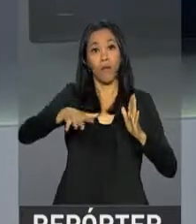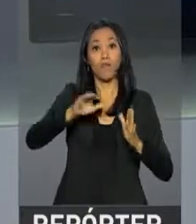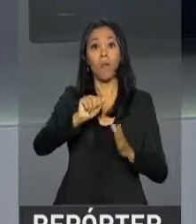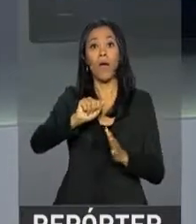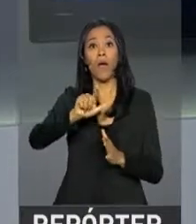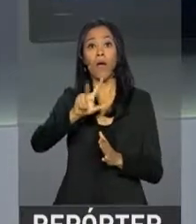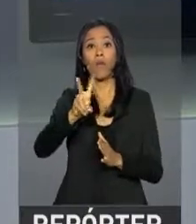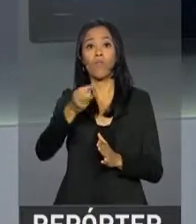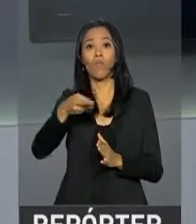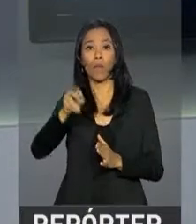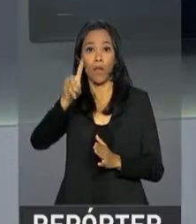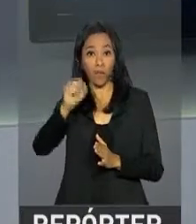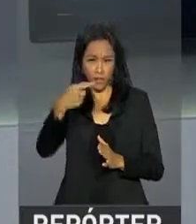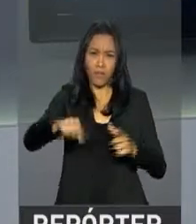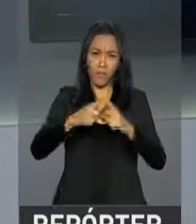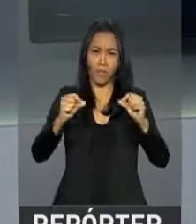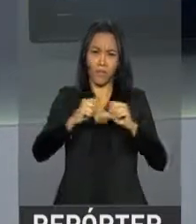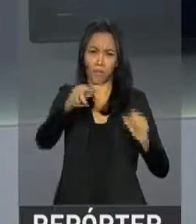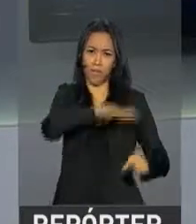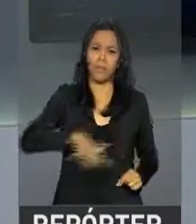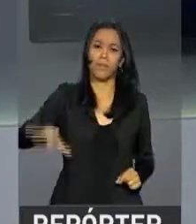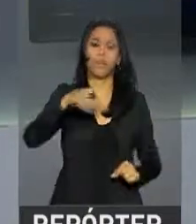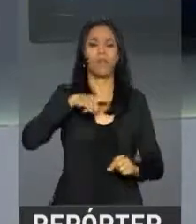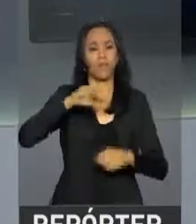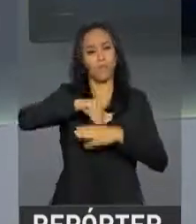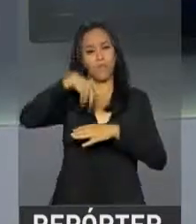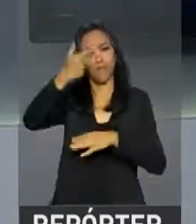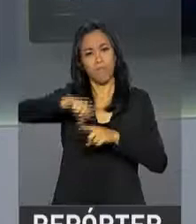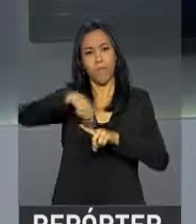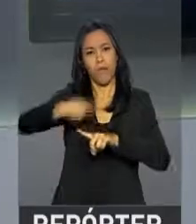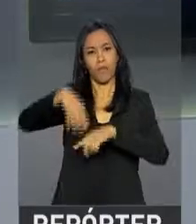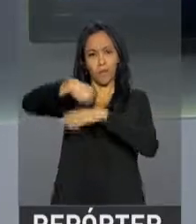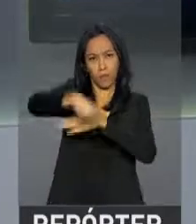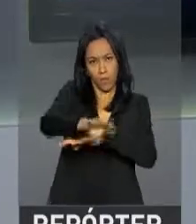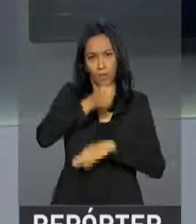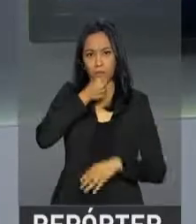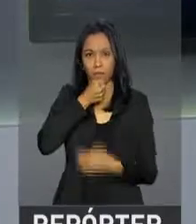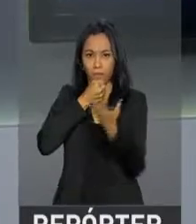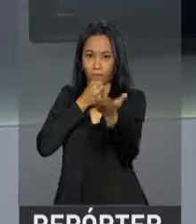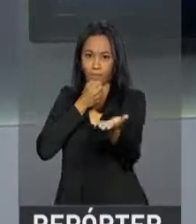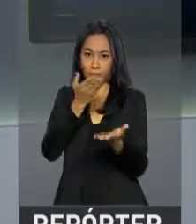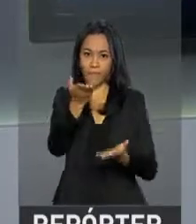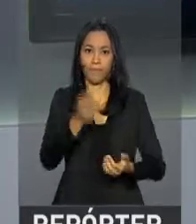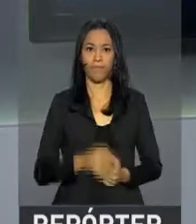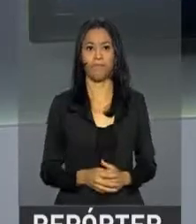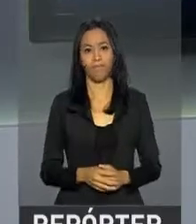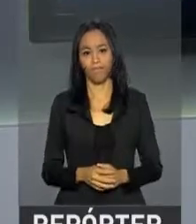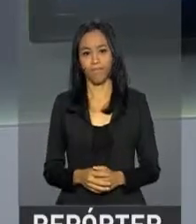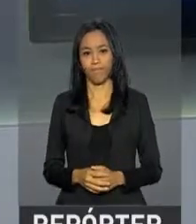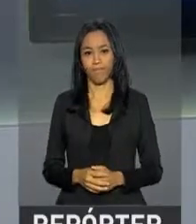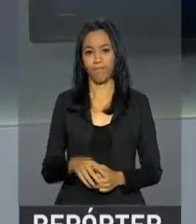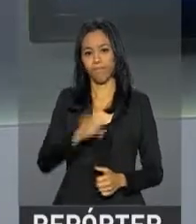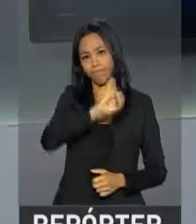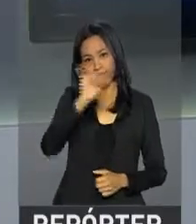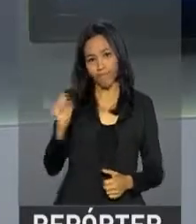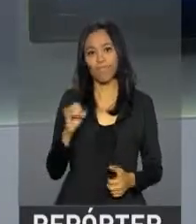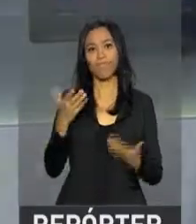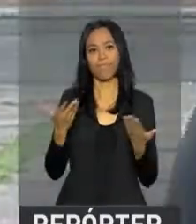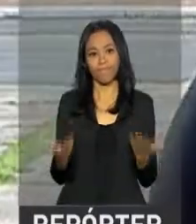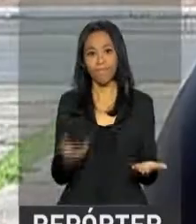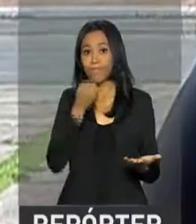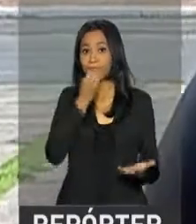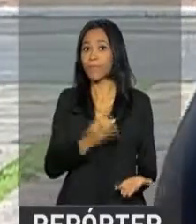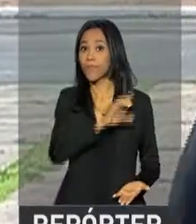repórter lua na cara em acompanha e traz mais informações ao vivo lá novamente no ano olá carol e